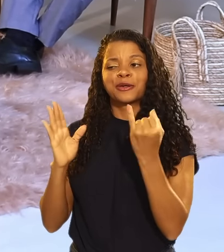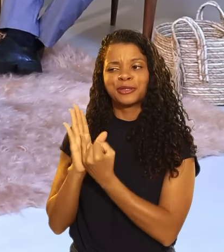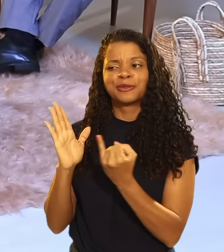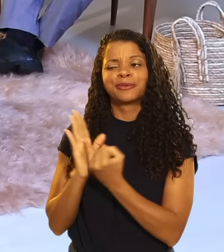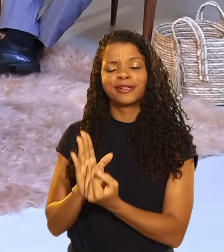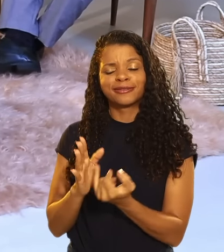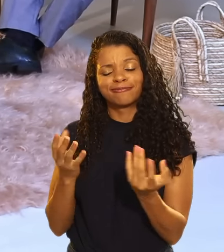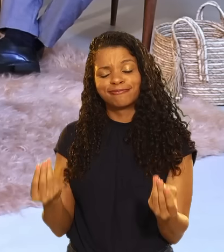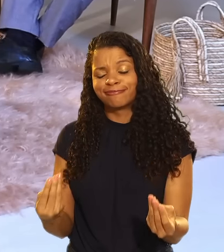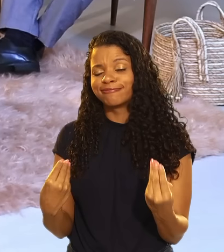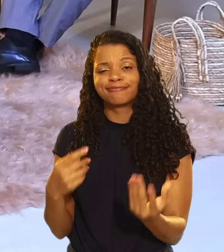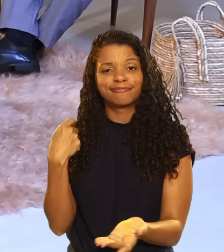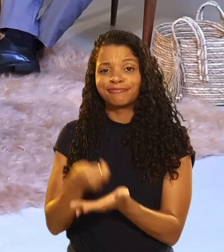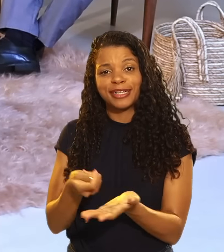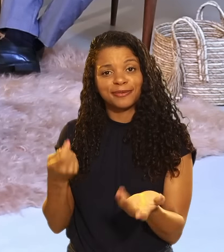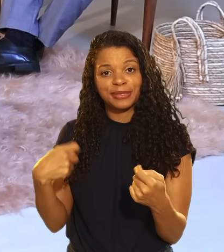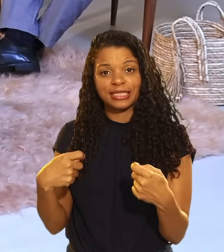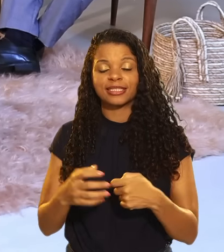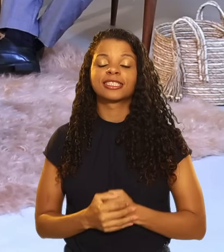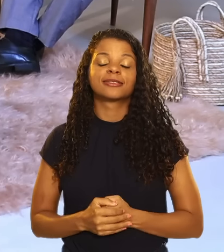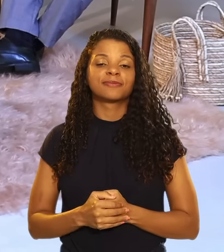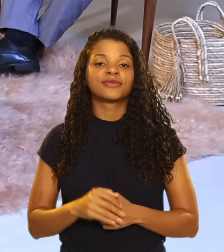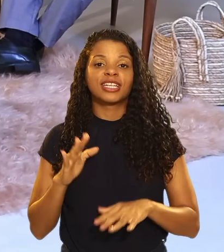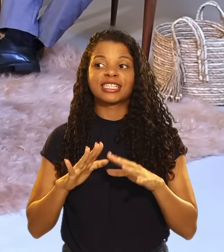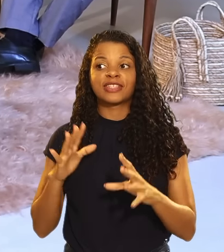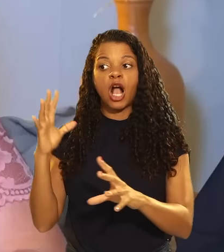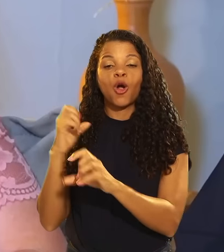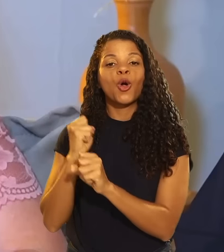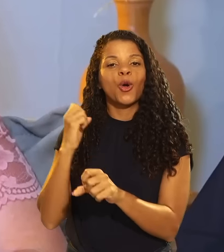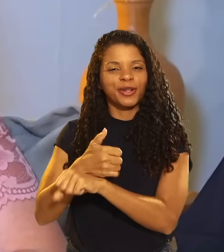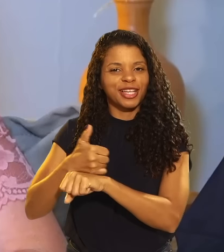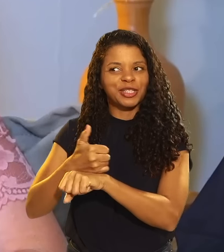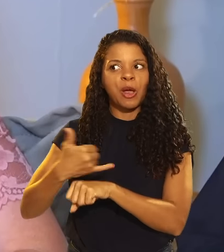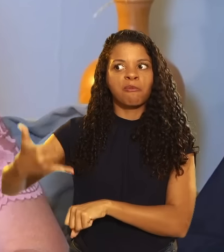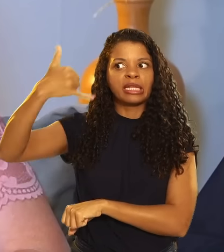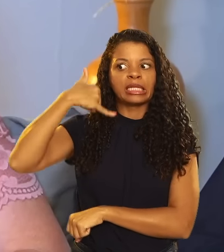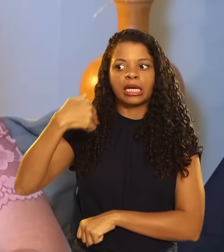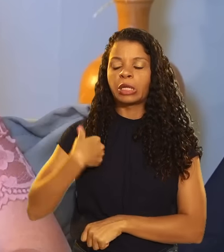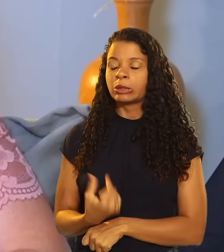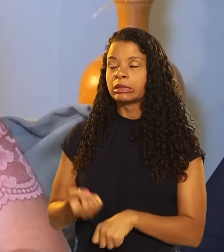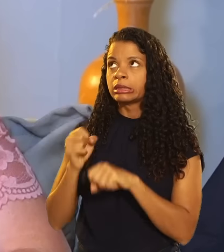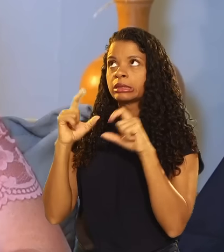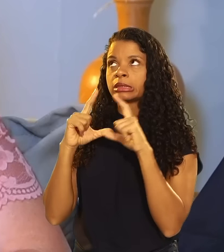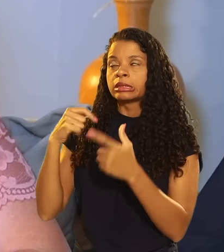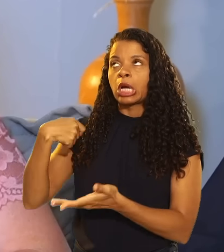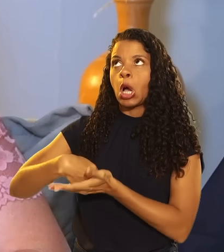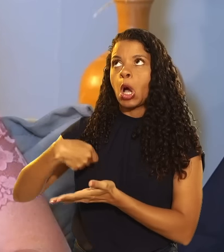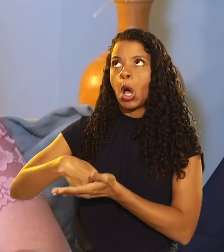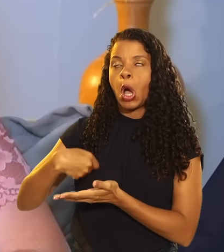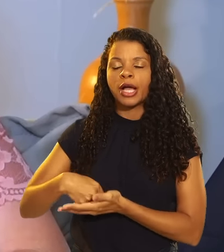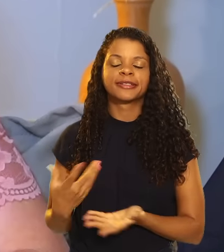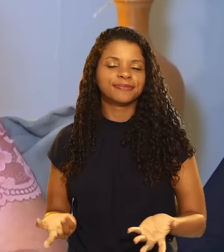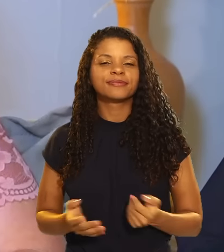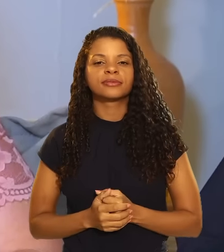livre. Quando a contadoria liga, eu falo, pronto, lá vem mais cobrança. E Levi era, né? Levi Mateus